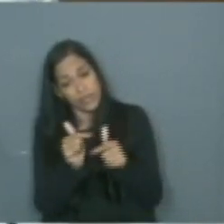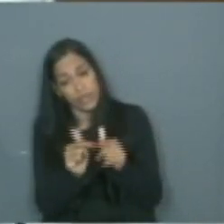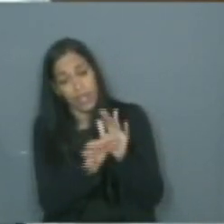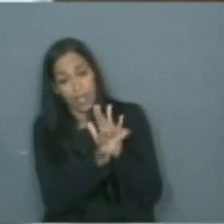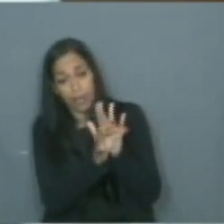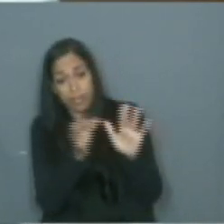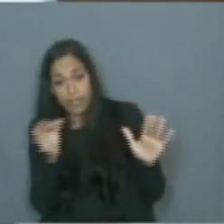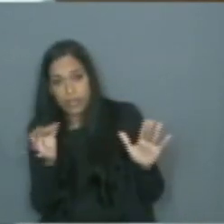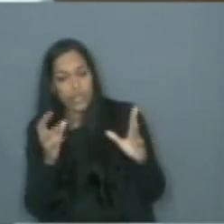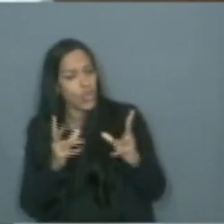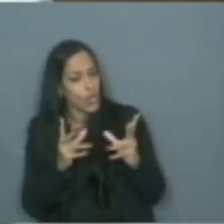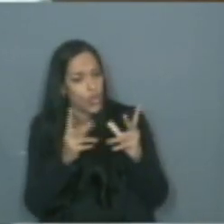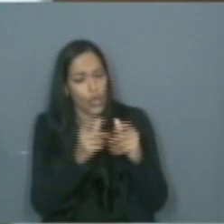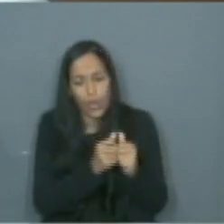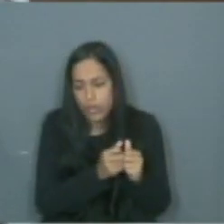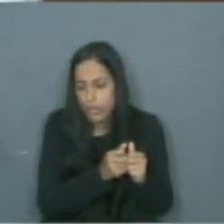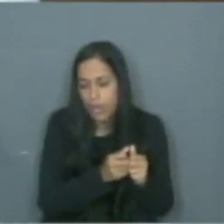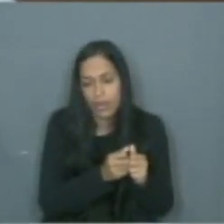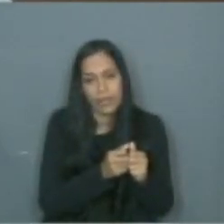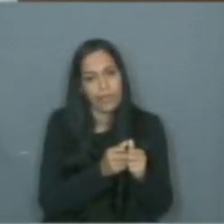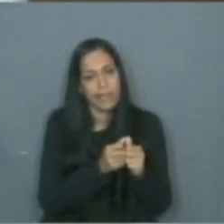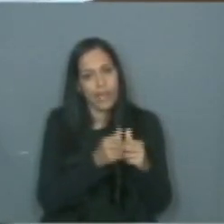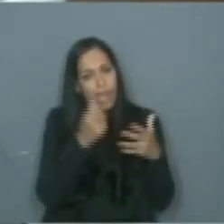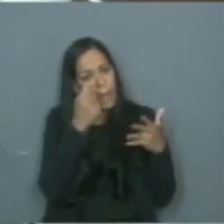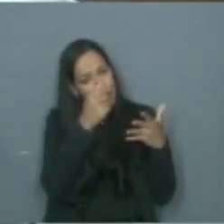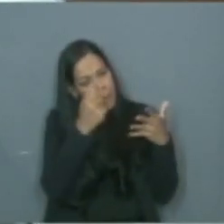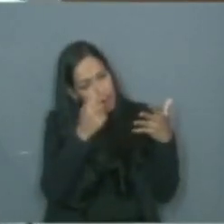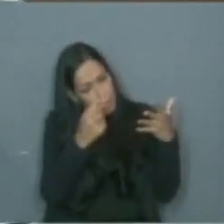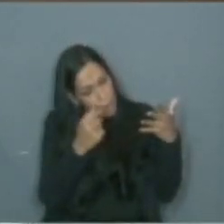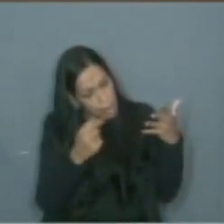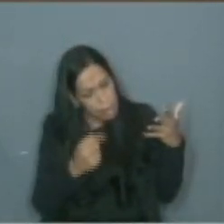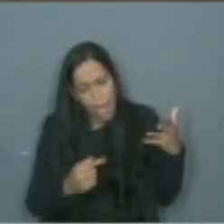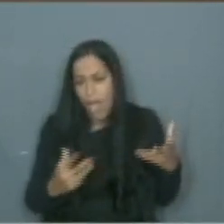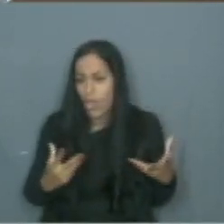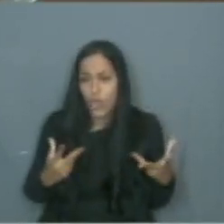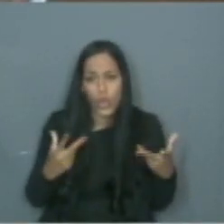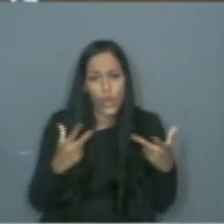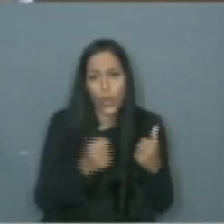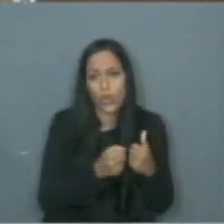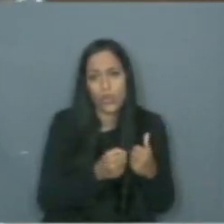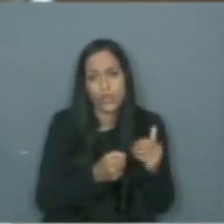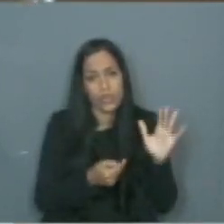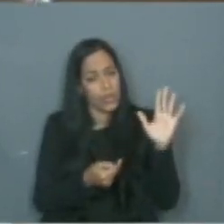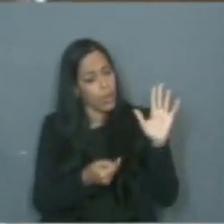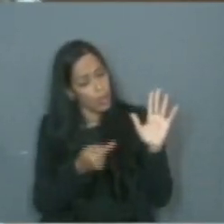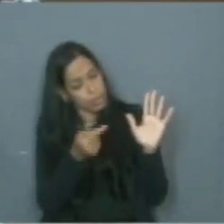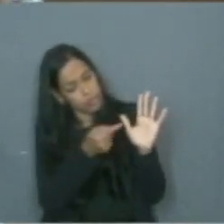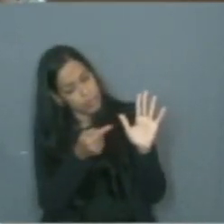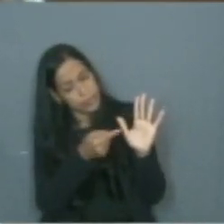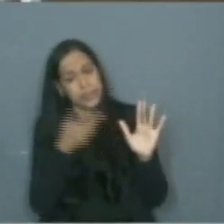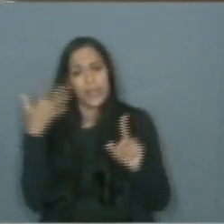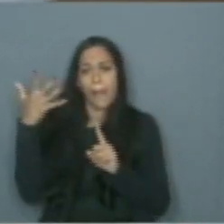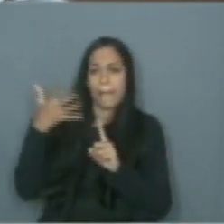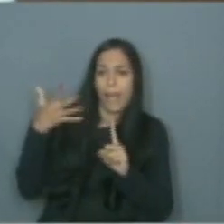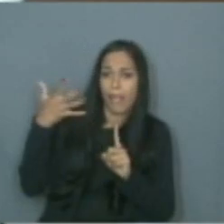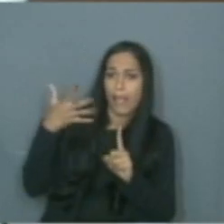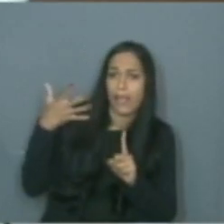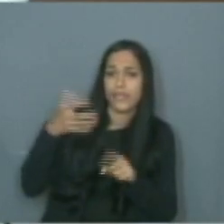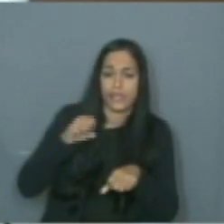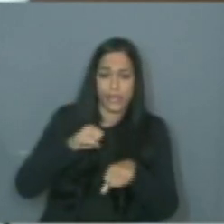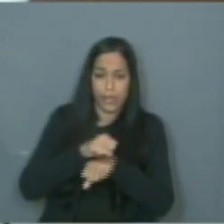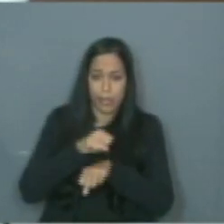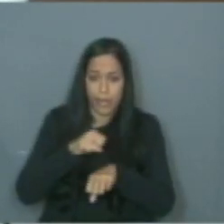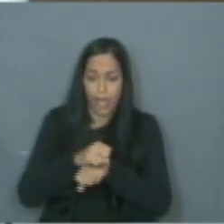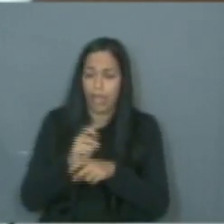na íntegra, com todas as ações, todas, está aqui. Palestras, debates, seminários.